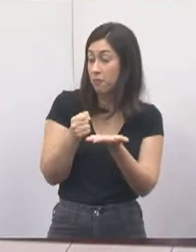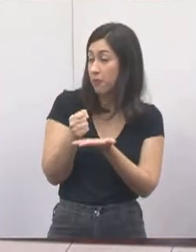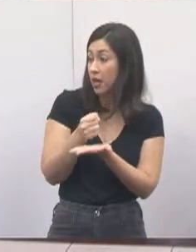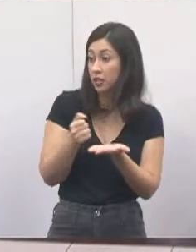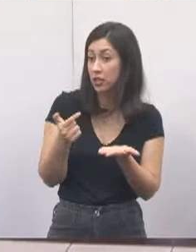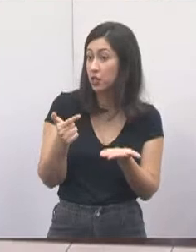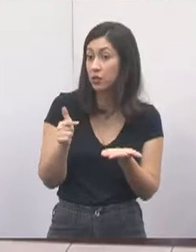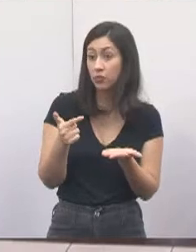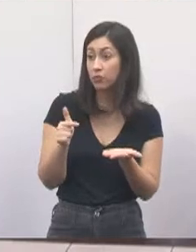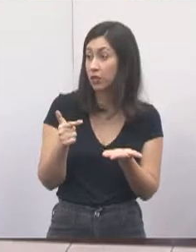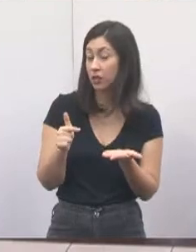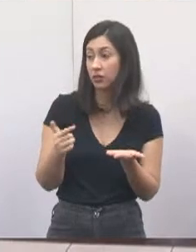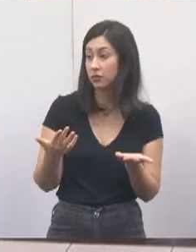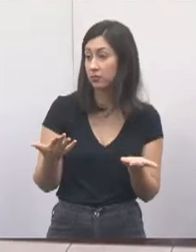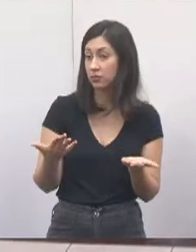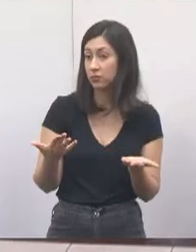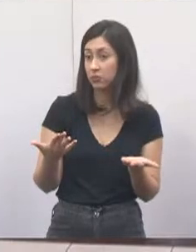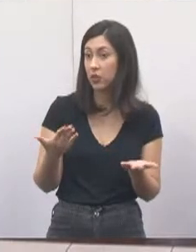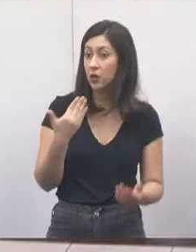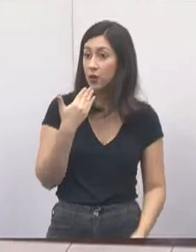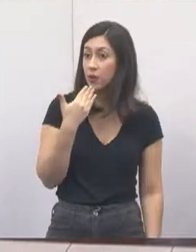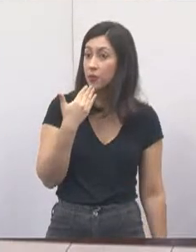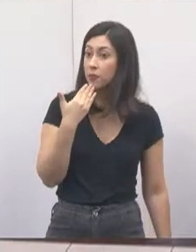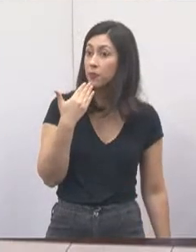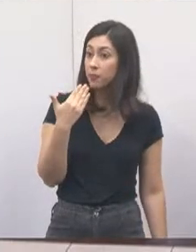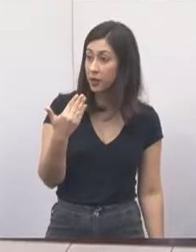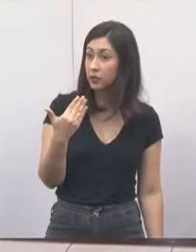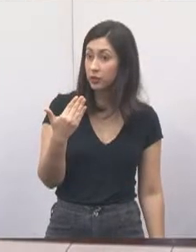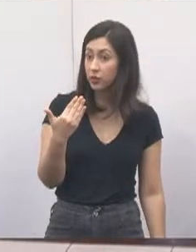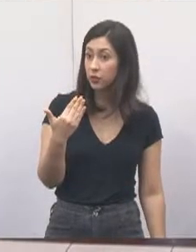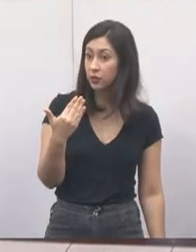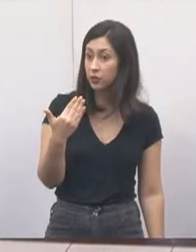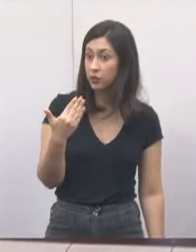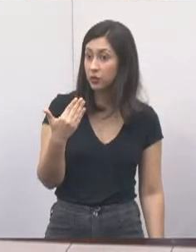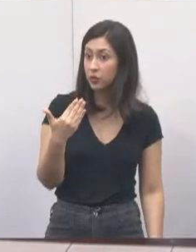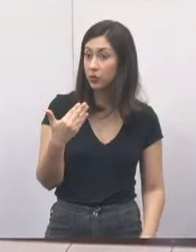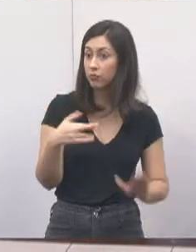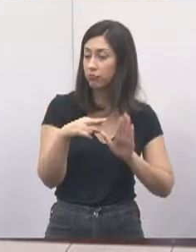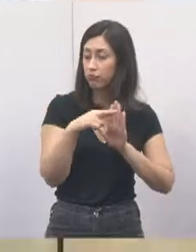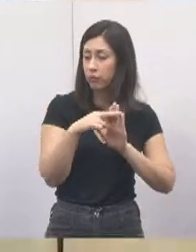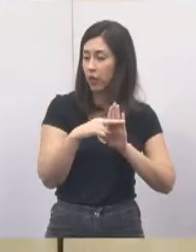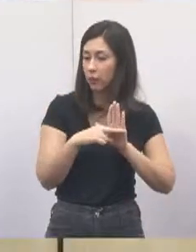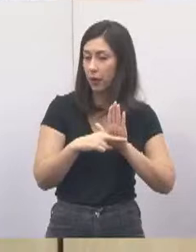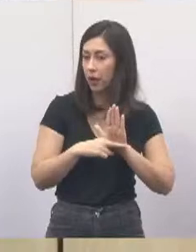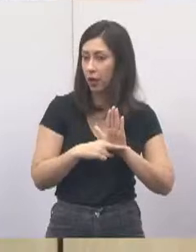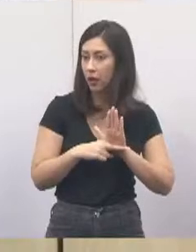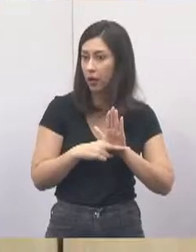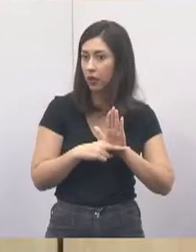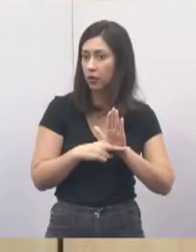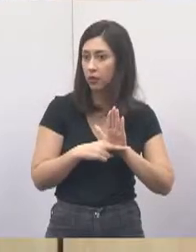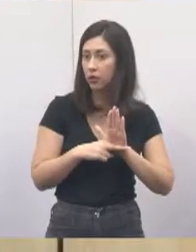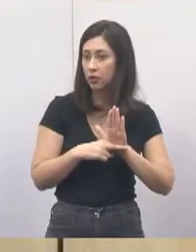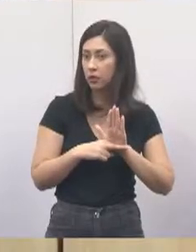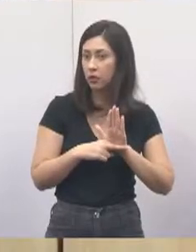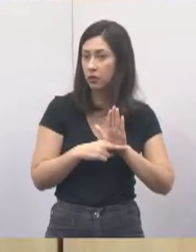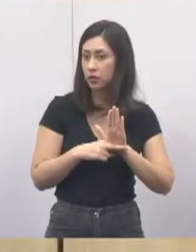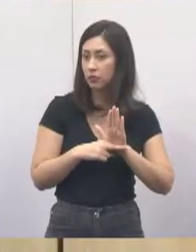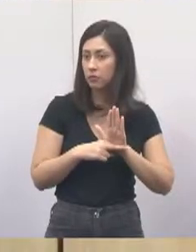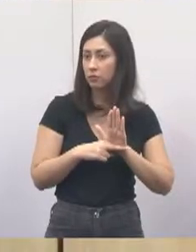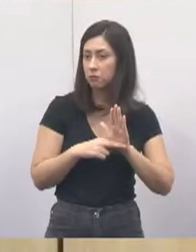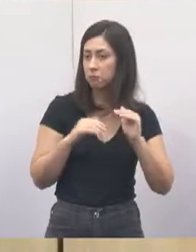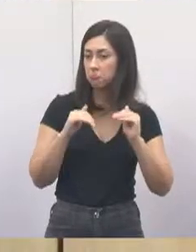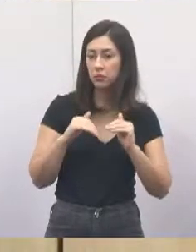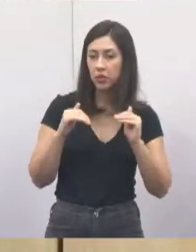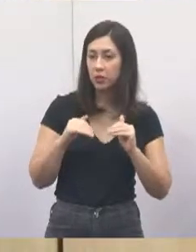do vosso pedido tá o pedido estava pautado tá na internamente